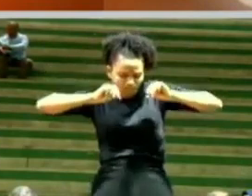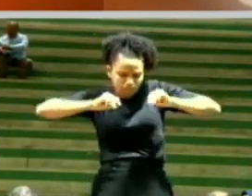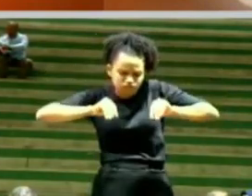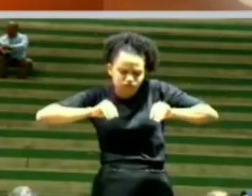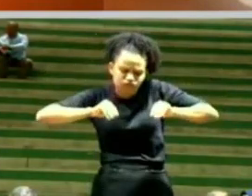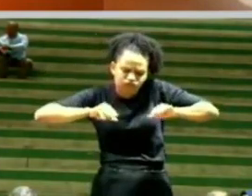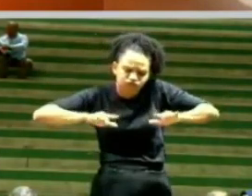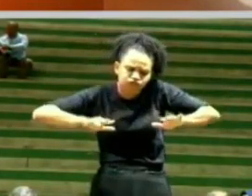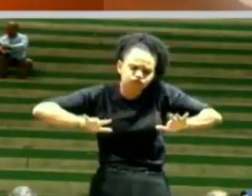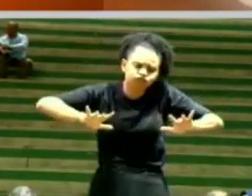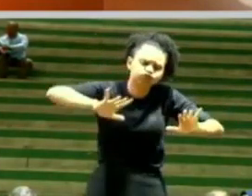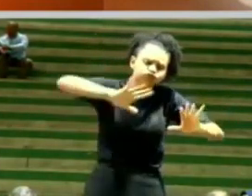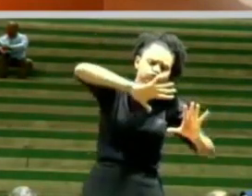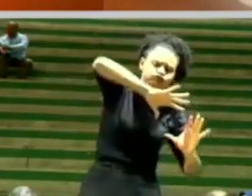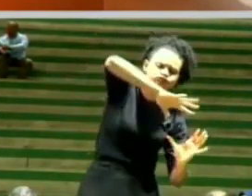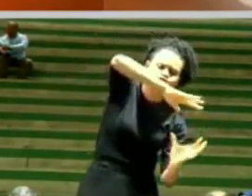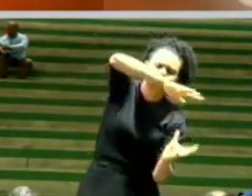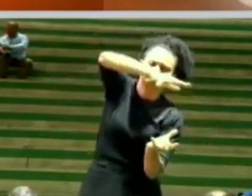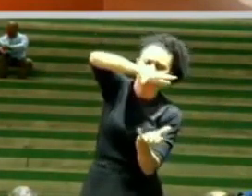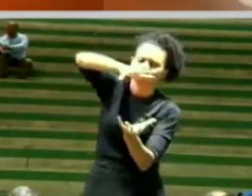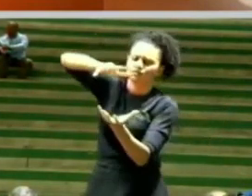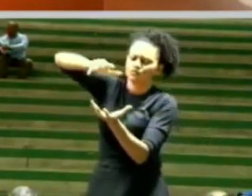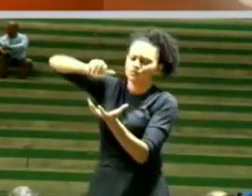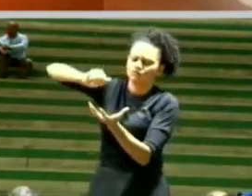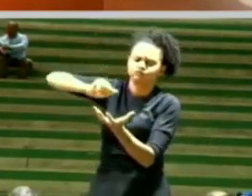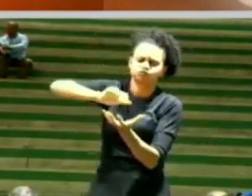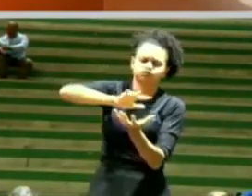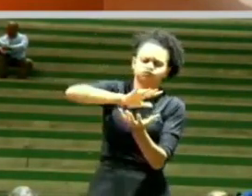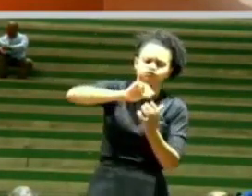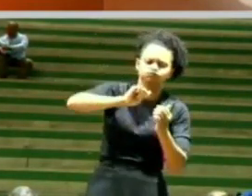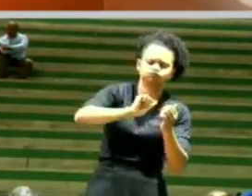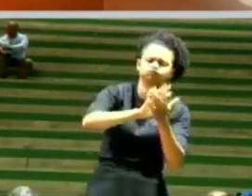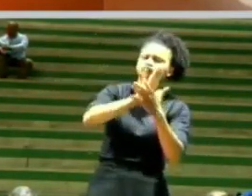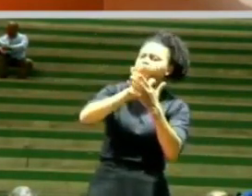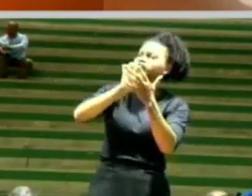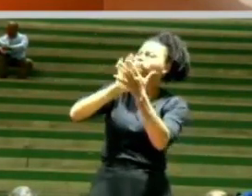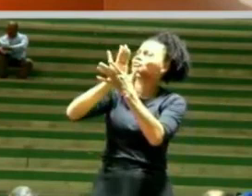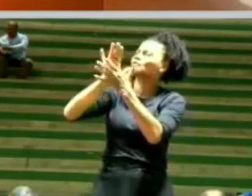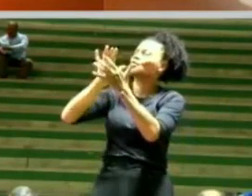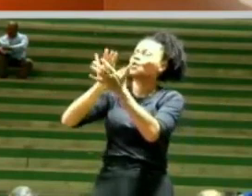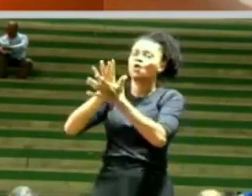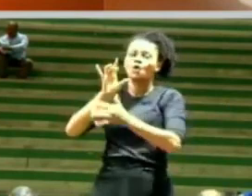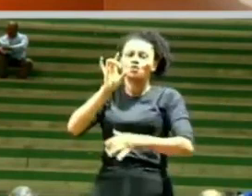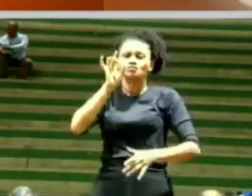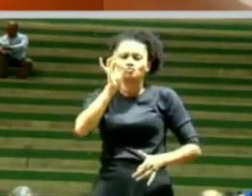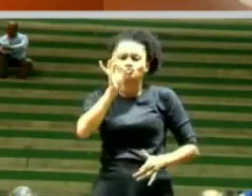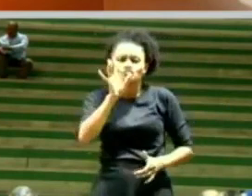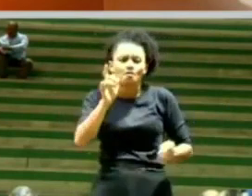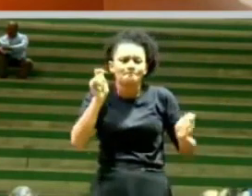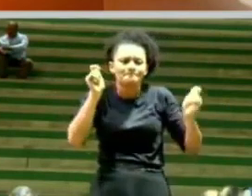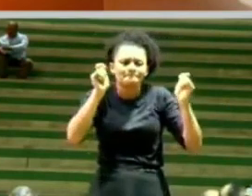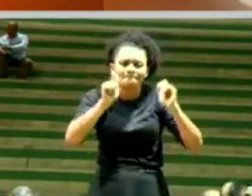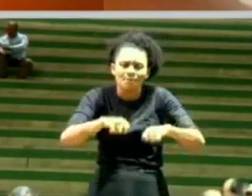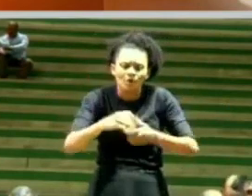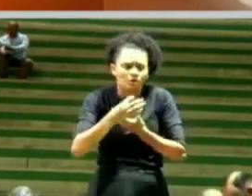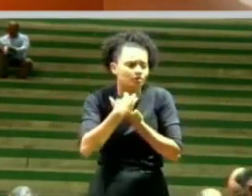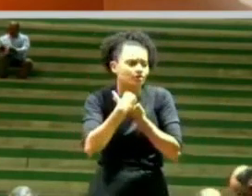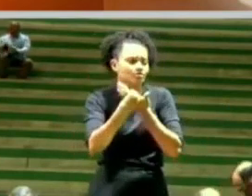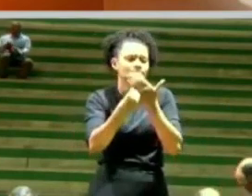encheu-se do seu louvor. E só os que podem digam